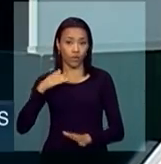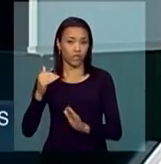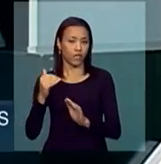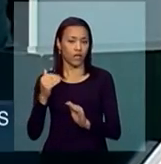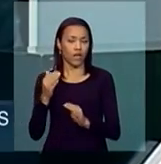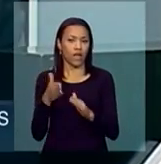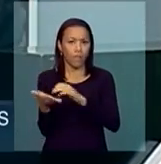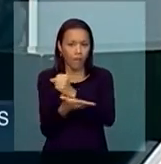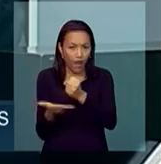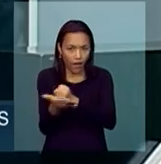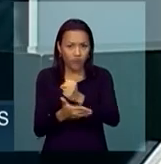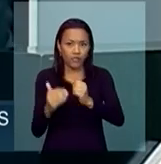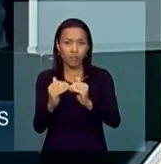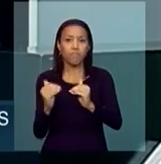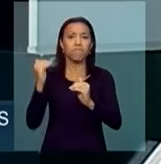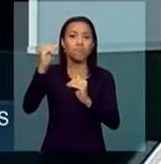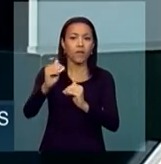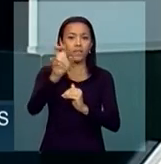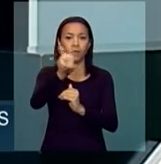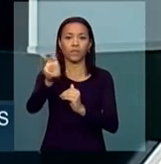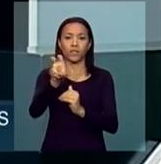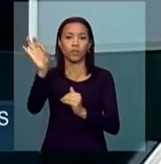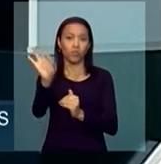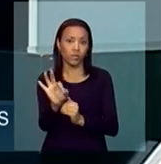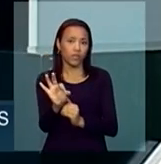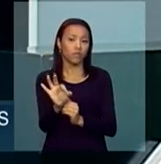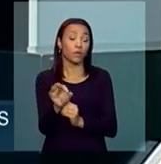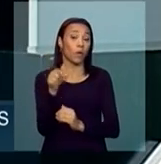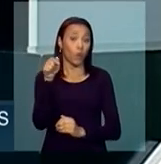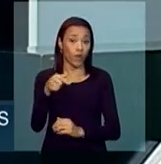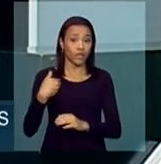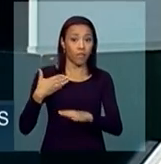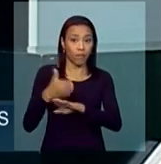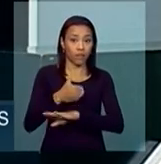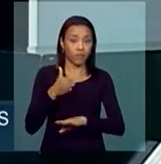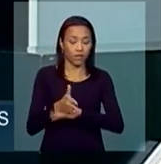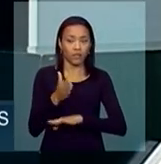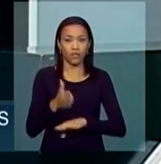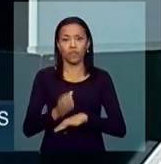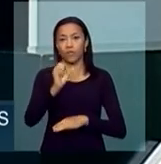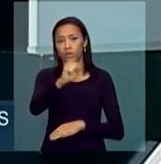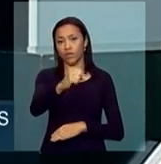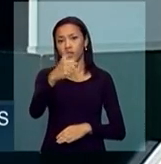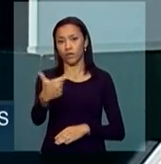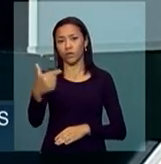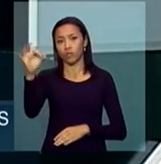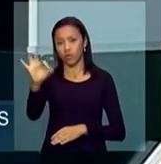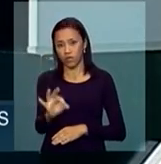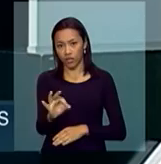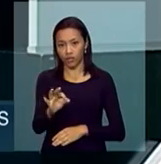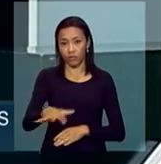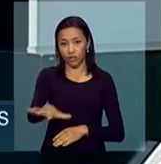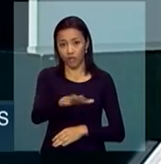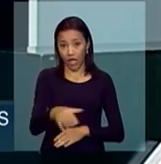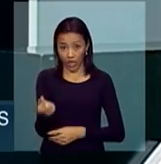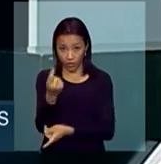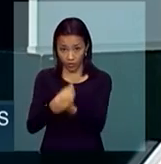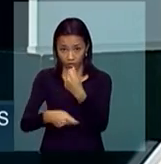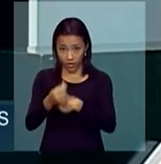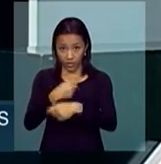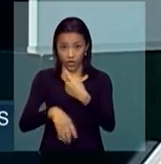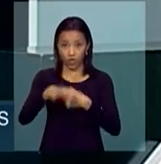base, mais 55%, com essa participação de 82% no sistema financeiro.